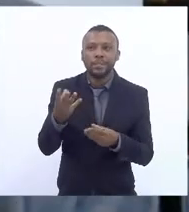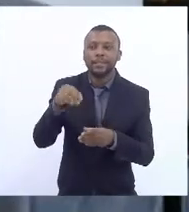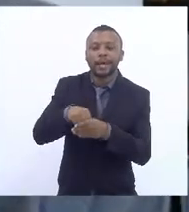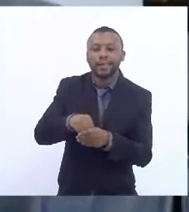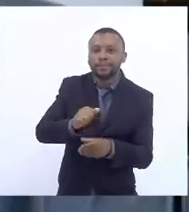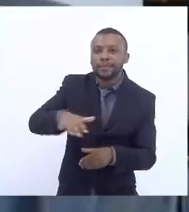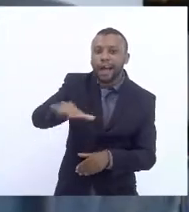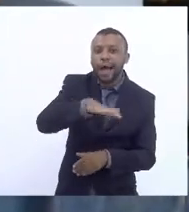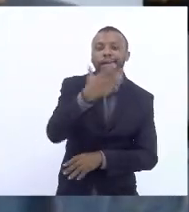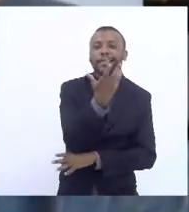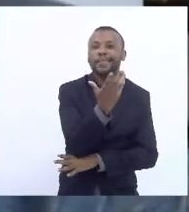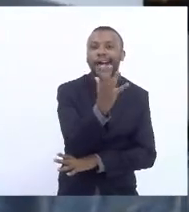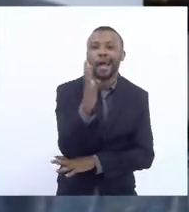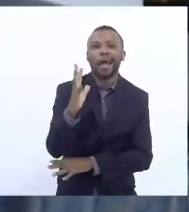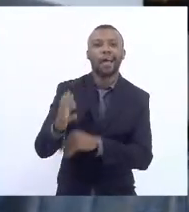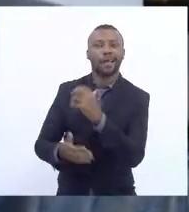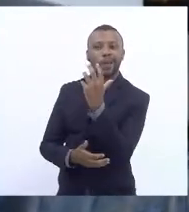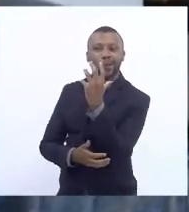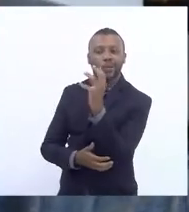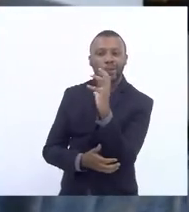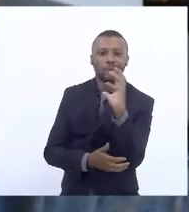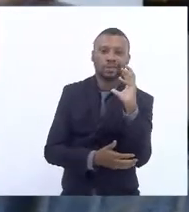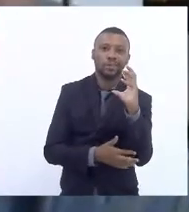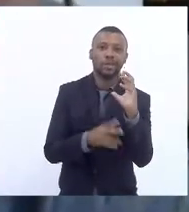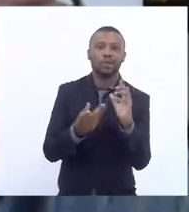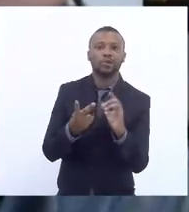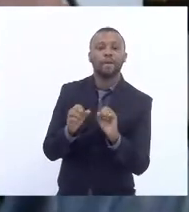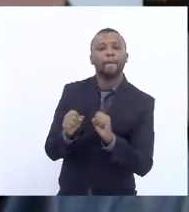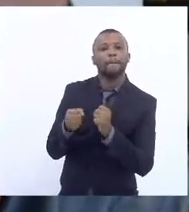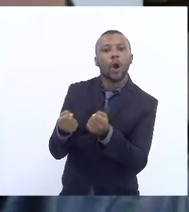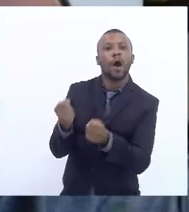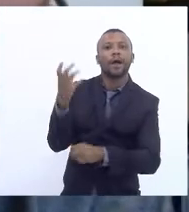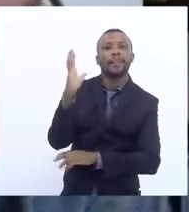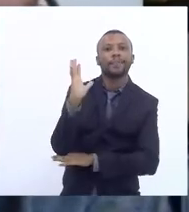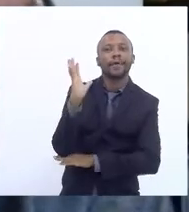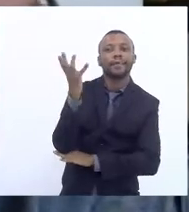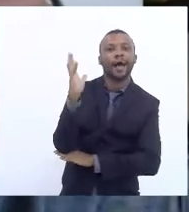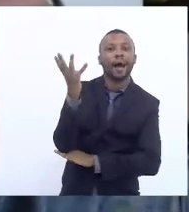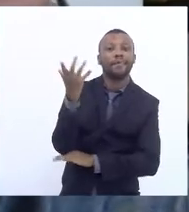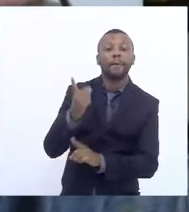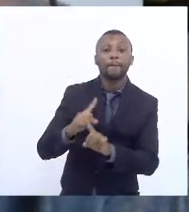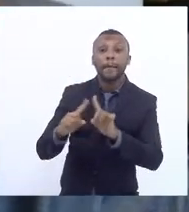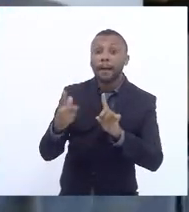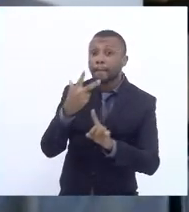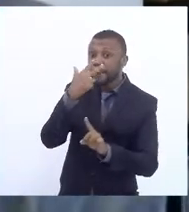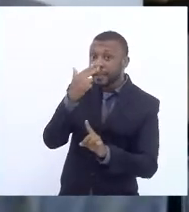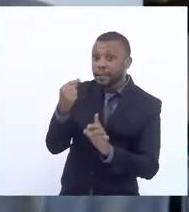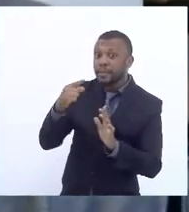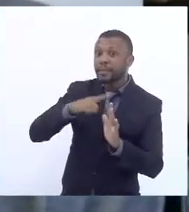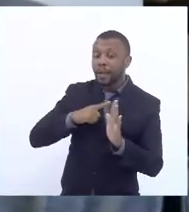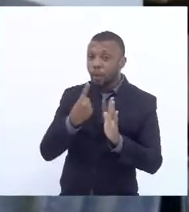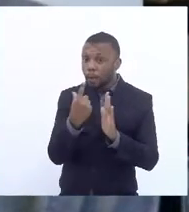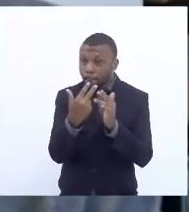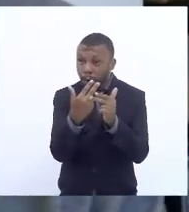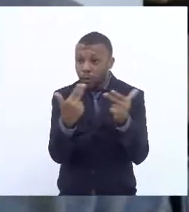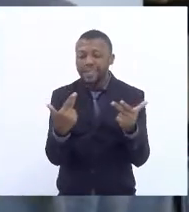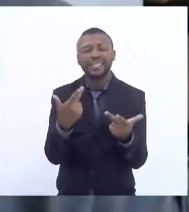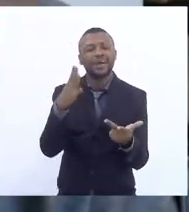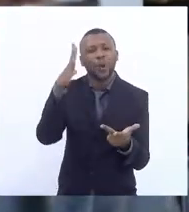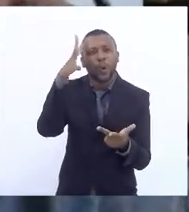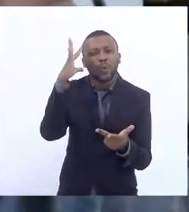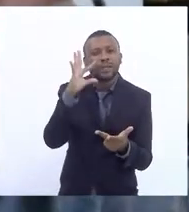ecologia, eu, sabe, sou, assim, um protetor das árvores, mas aqui parece que tem alguma coisa que eu não entendi